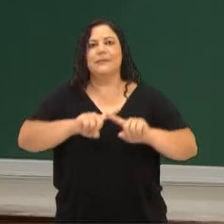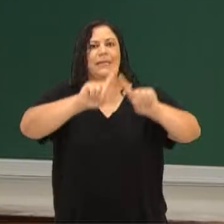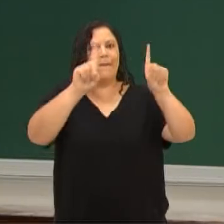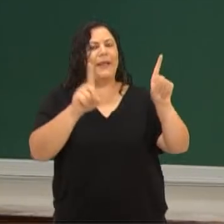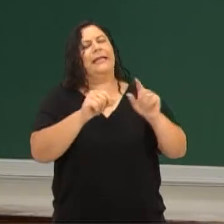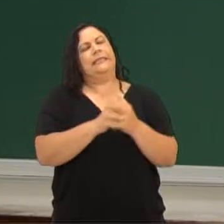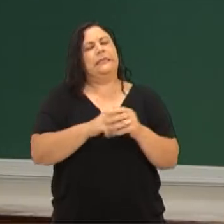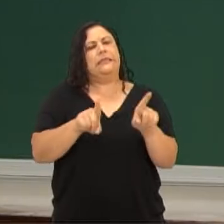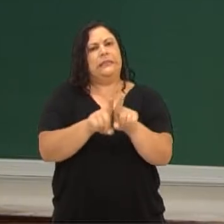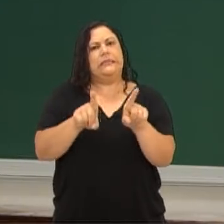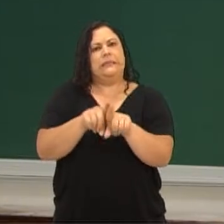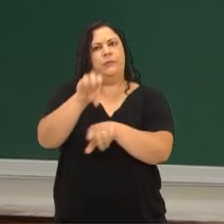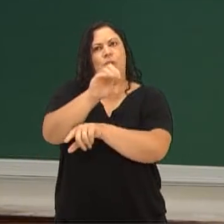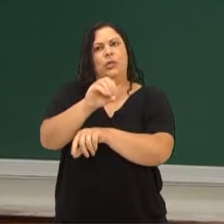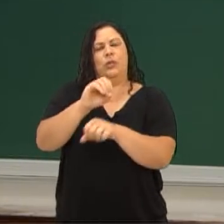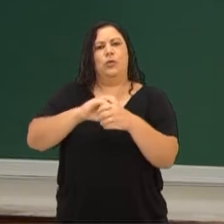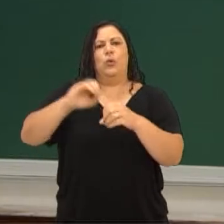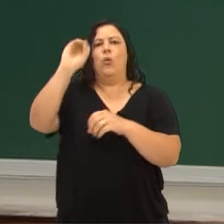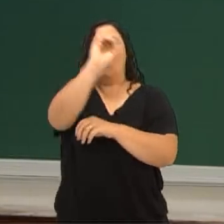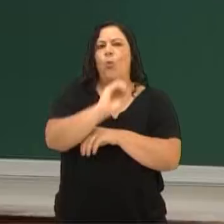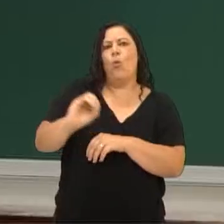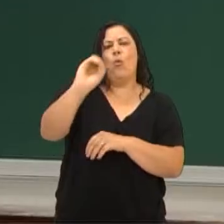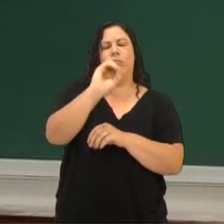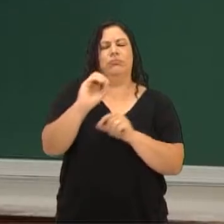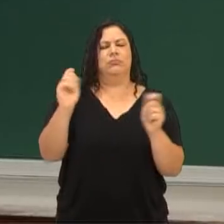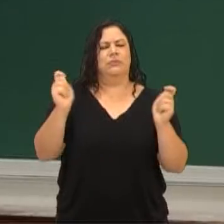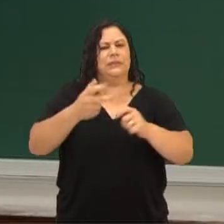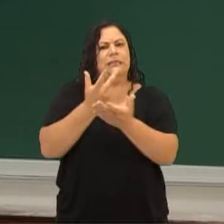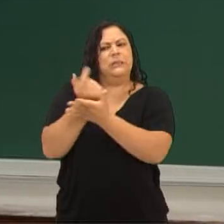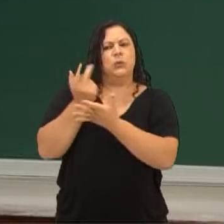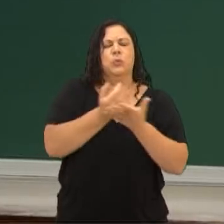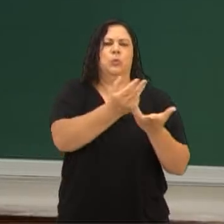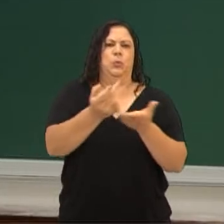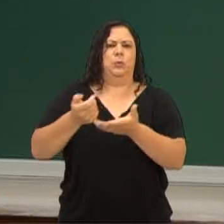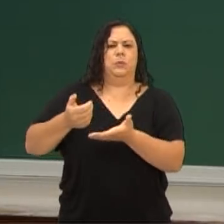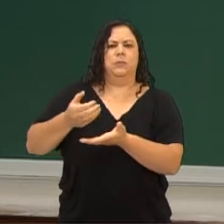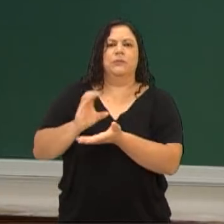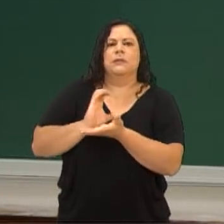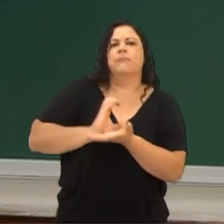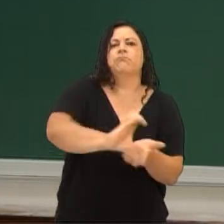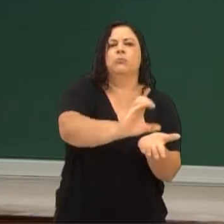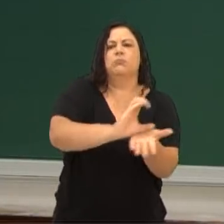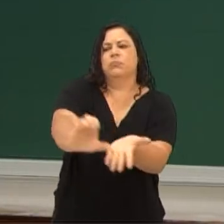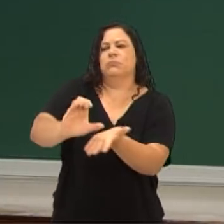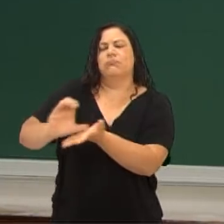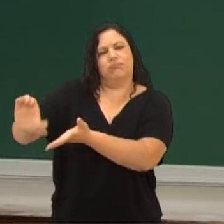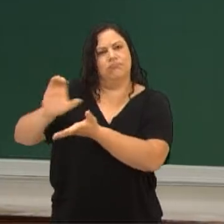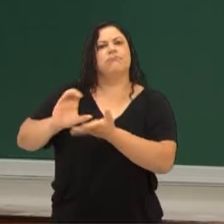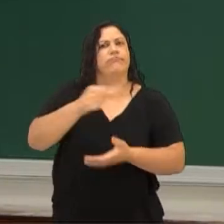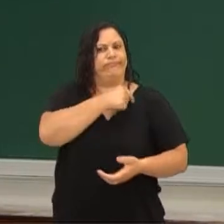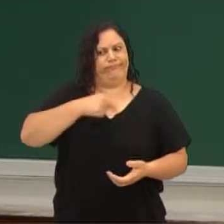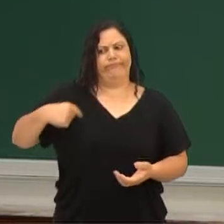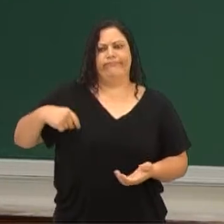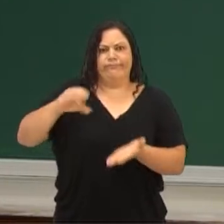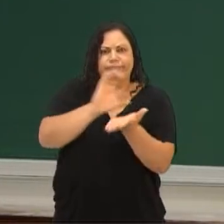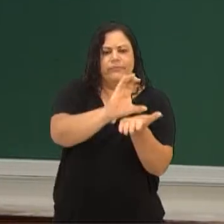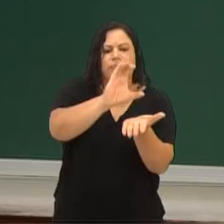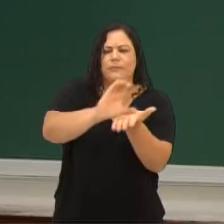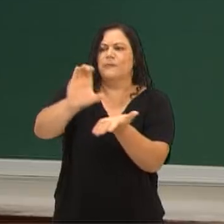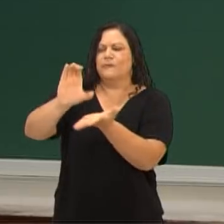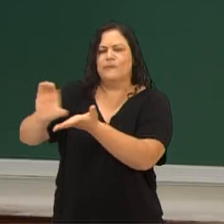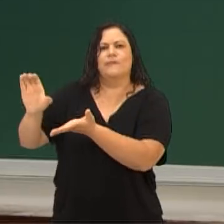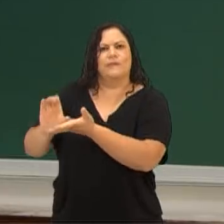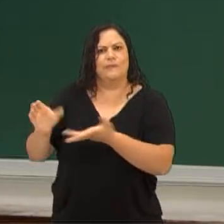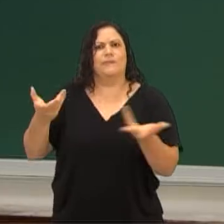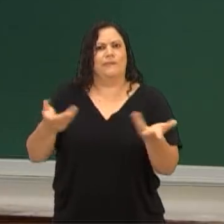mas na Oceania também. A China entrou com força total, com investimentos. Na Ásia Central também, a União Europeia também já